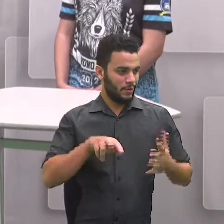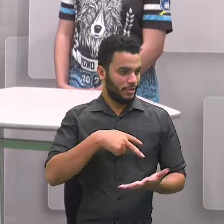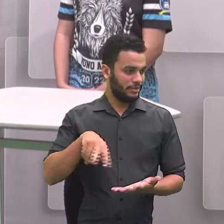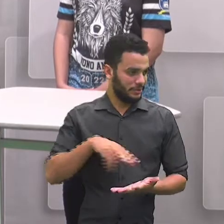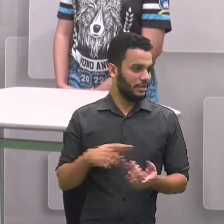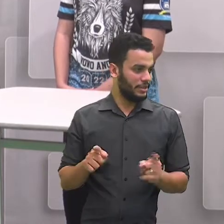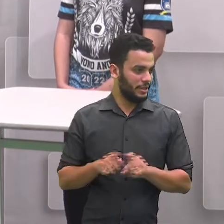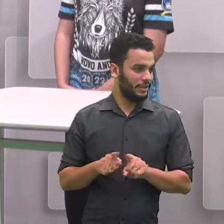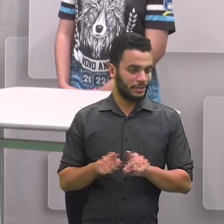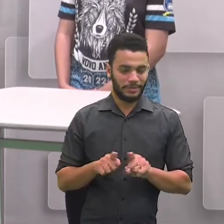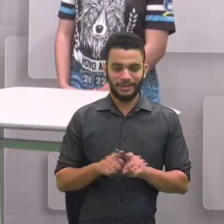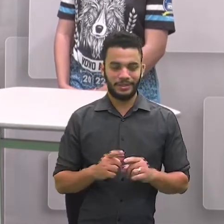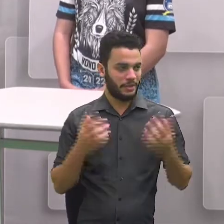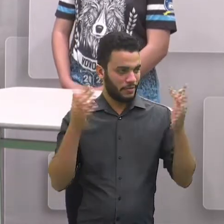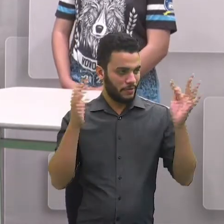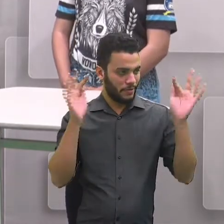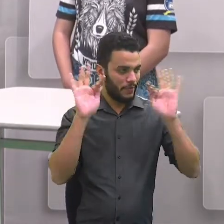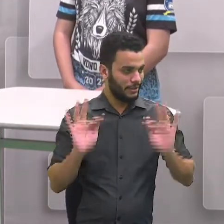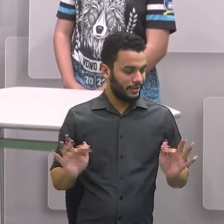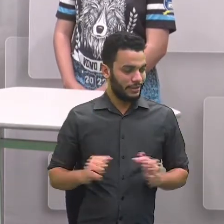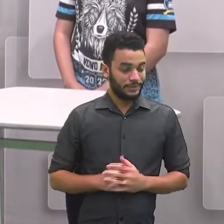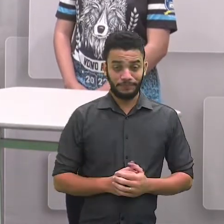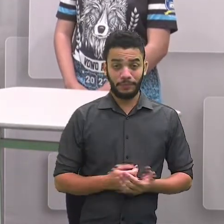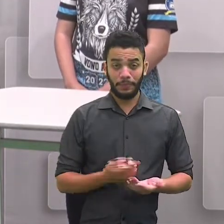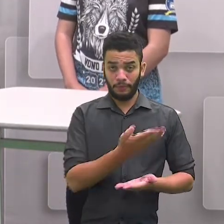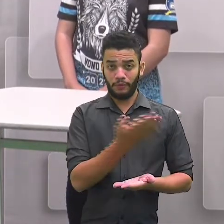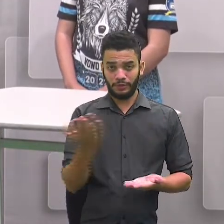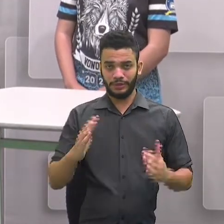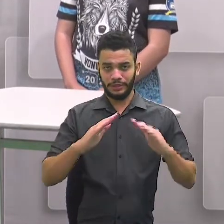E aí, pessoal de casa, vocês estão gostando da programação?